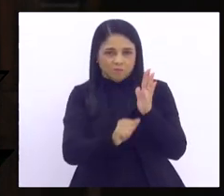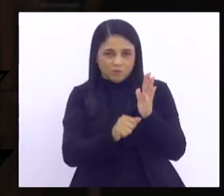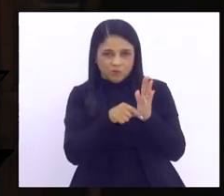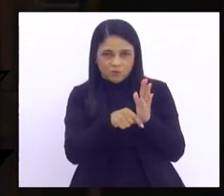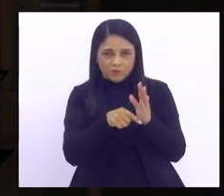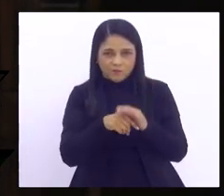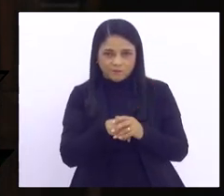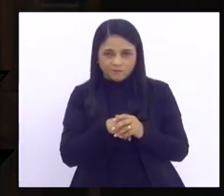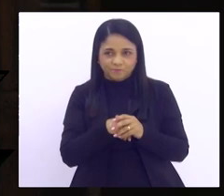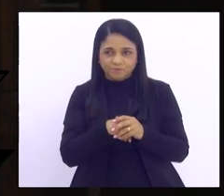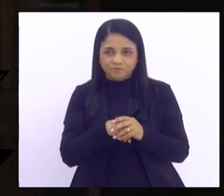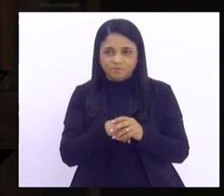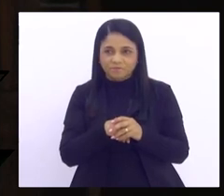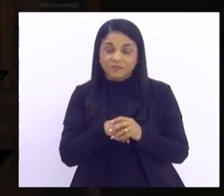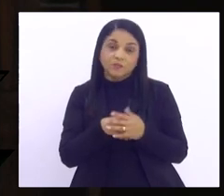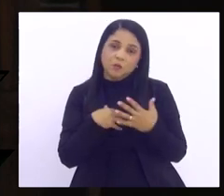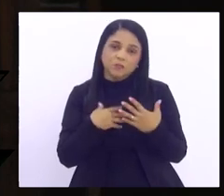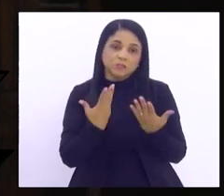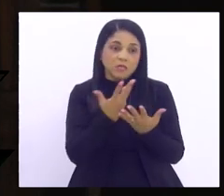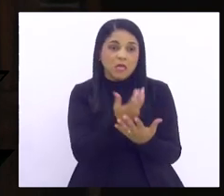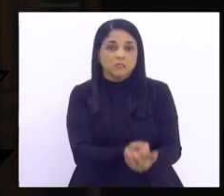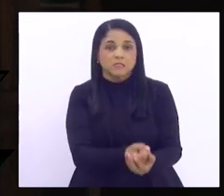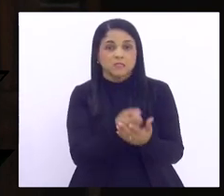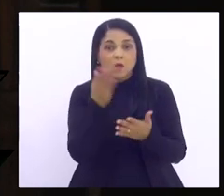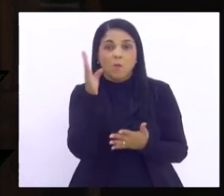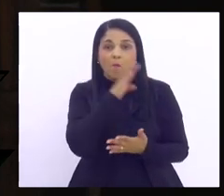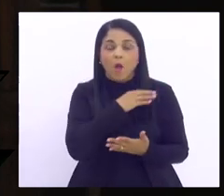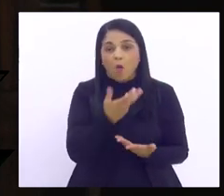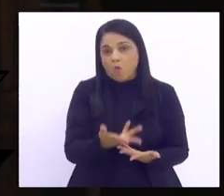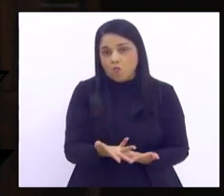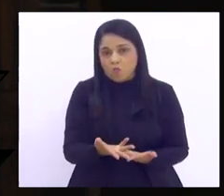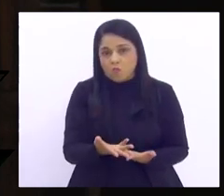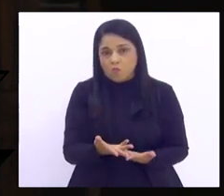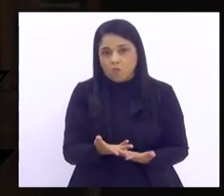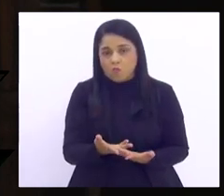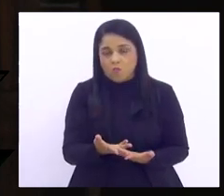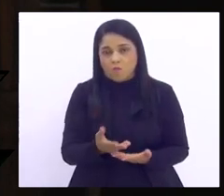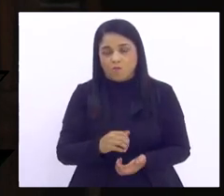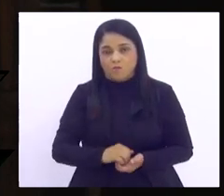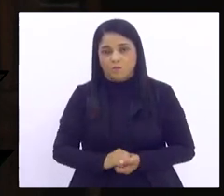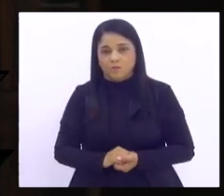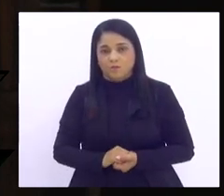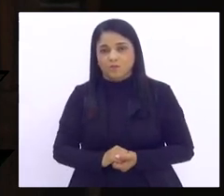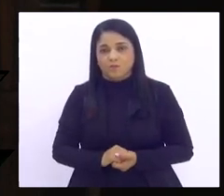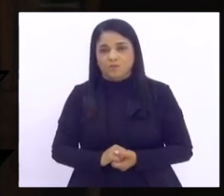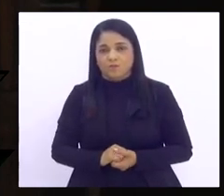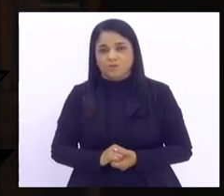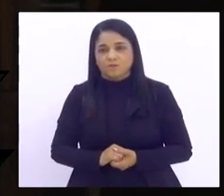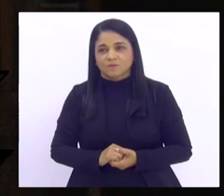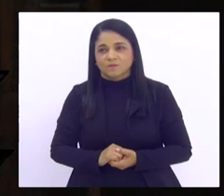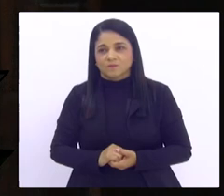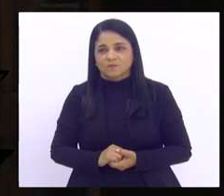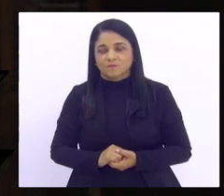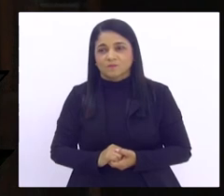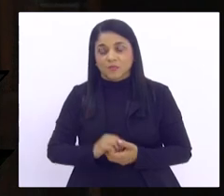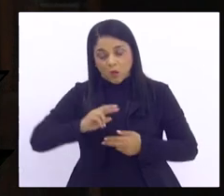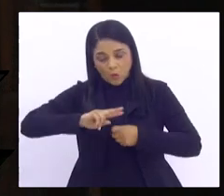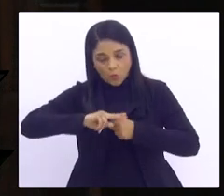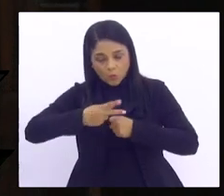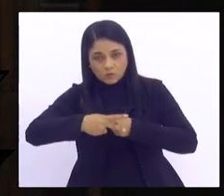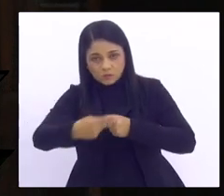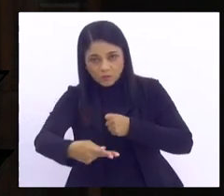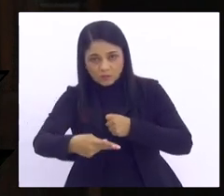Senão, nós estaríamos admitindo o princípio maquiavélico de que o fim justifica os meios. A consequência dessa